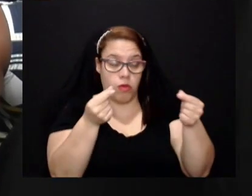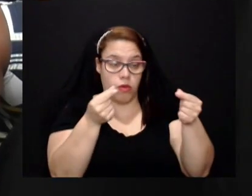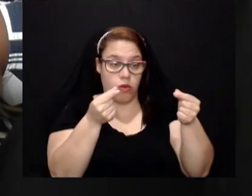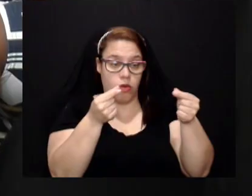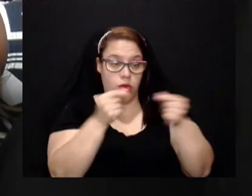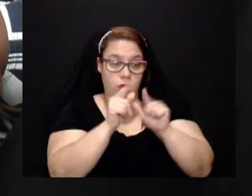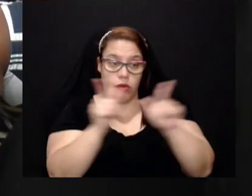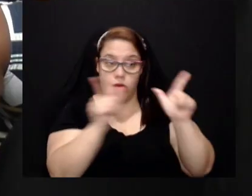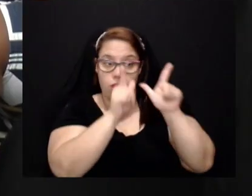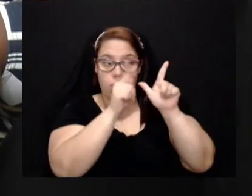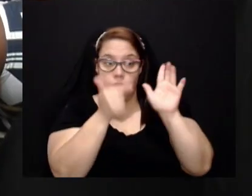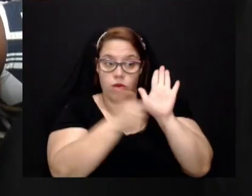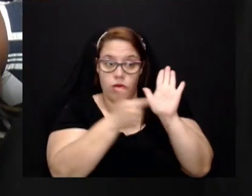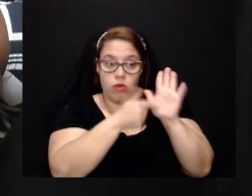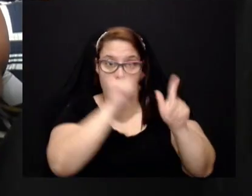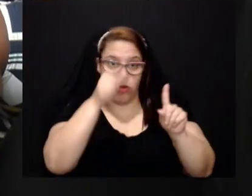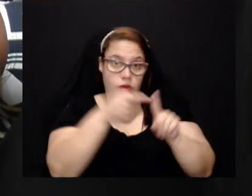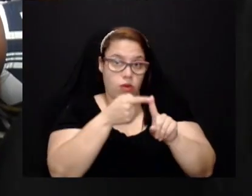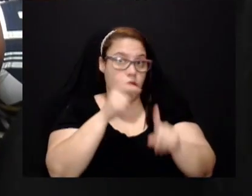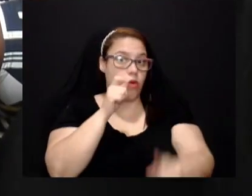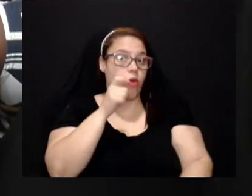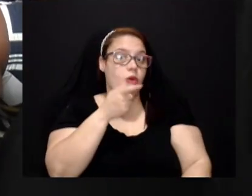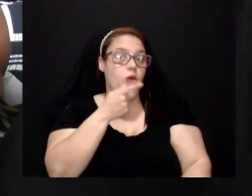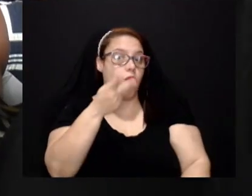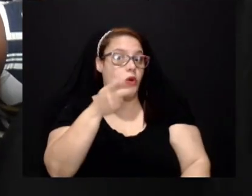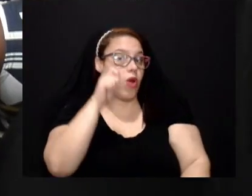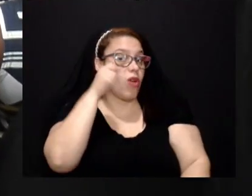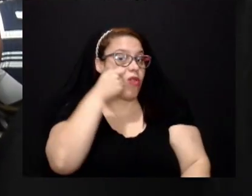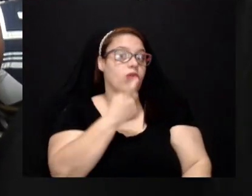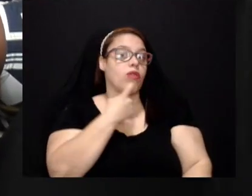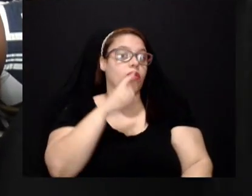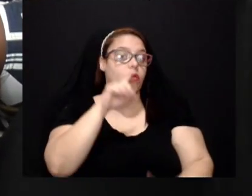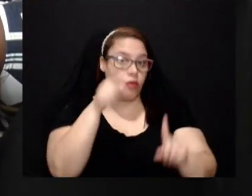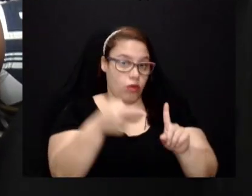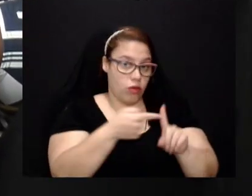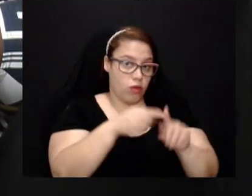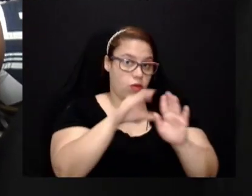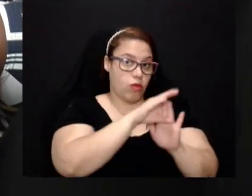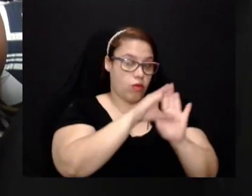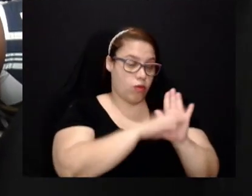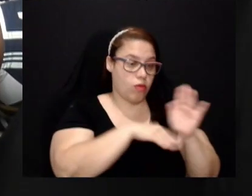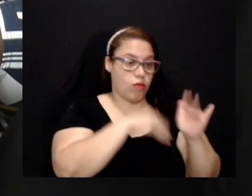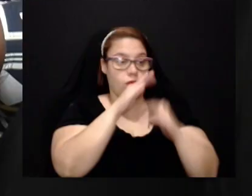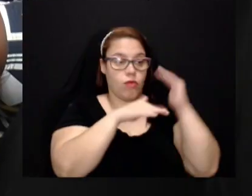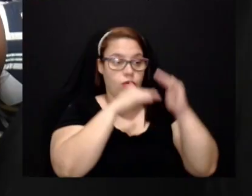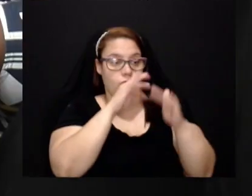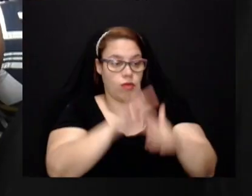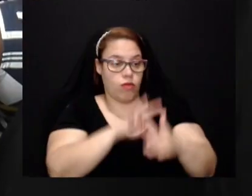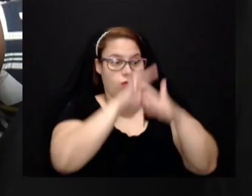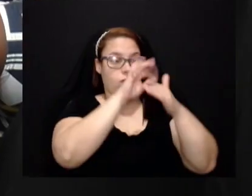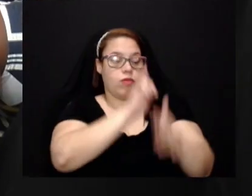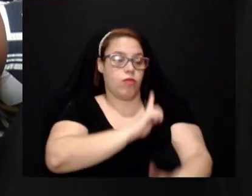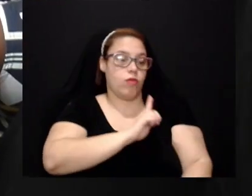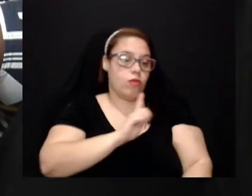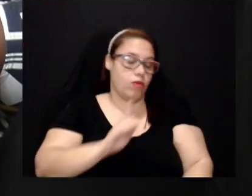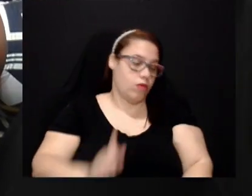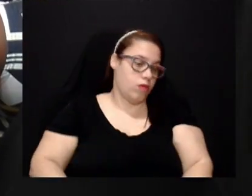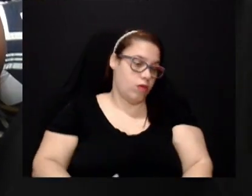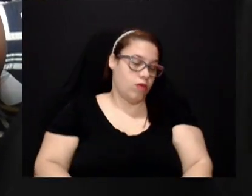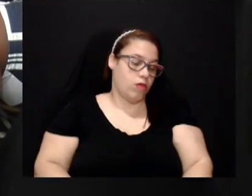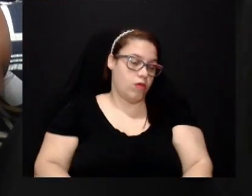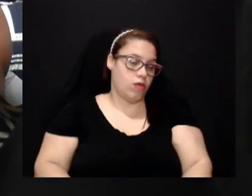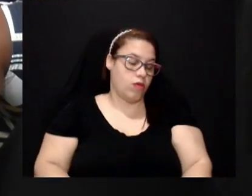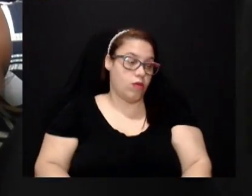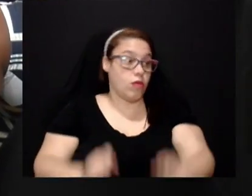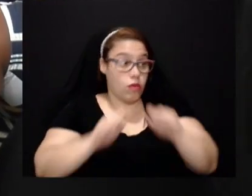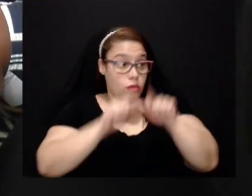esse o objetivo do Vozes Negras de Campinas, é esse o objetivo do Programa de Desenvolvimento de Lideranças Negras, né? Dar visibilidade para esses profissionais, para